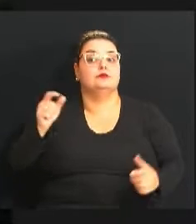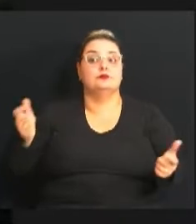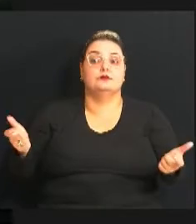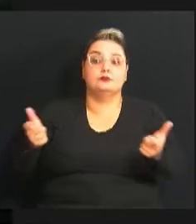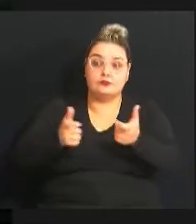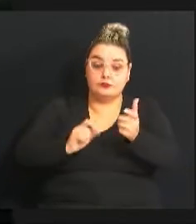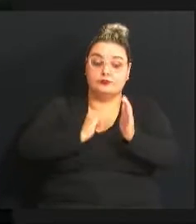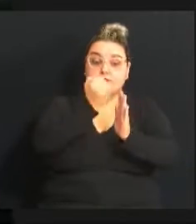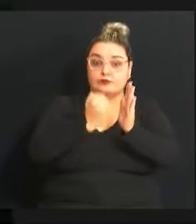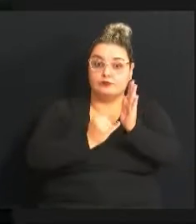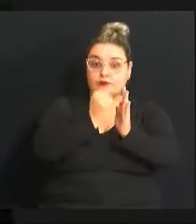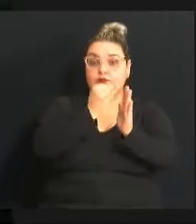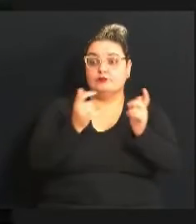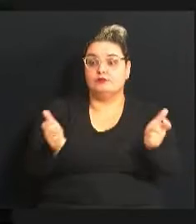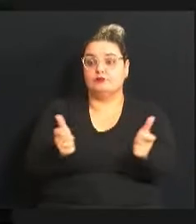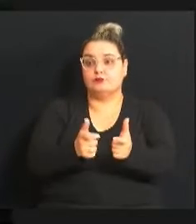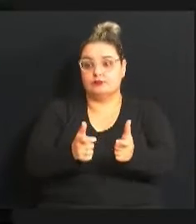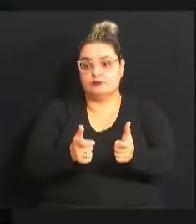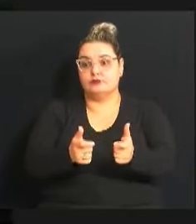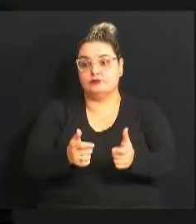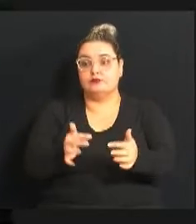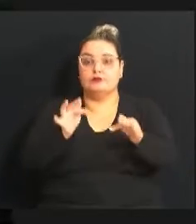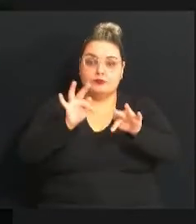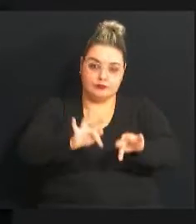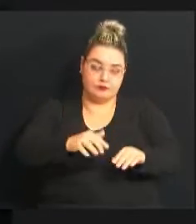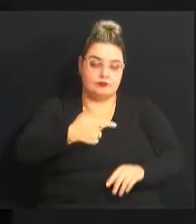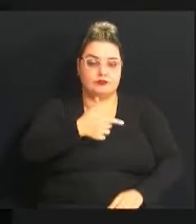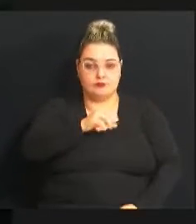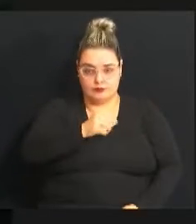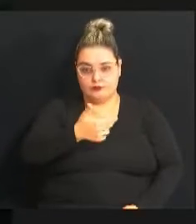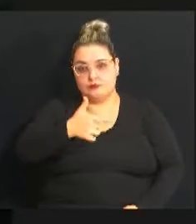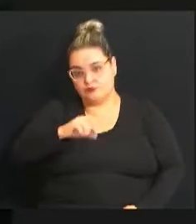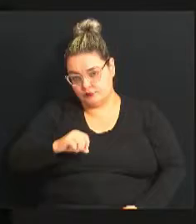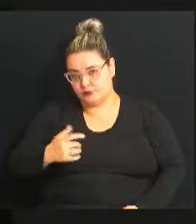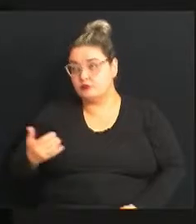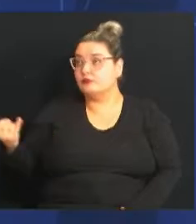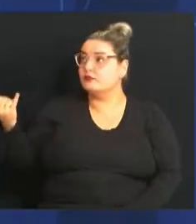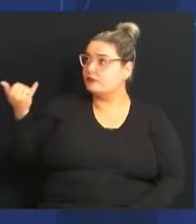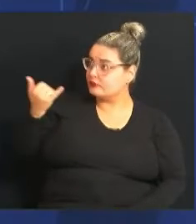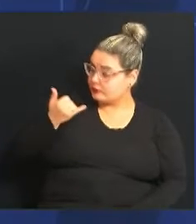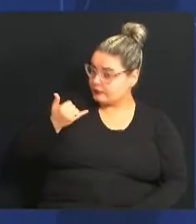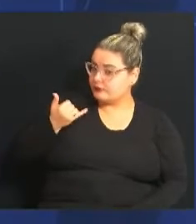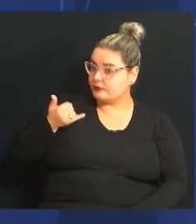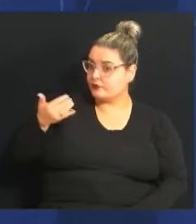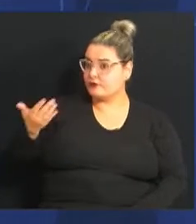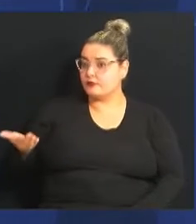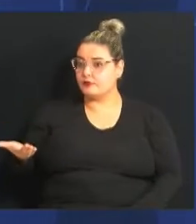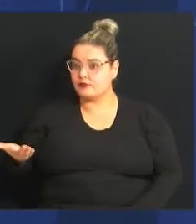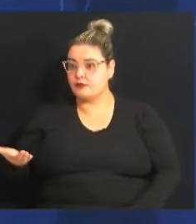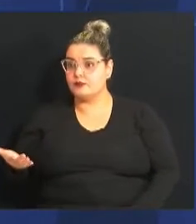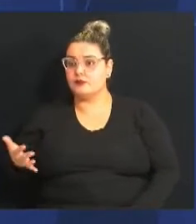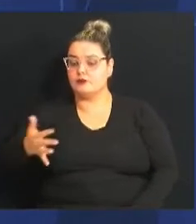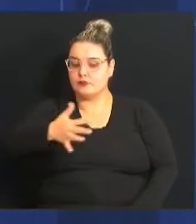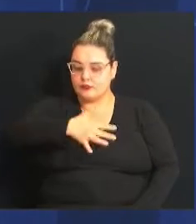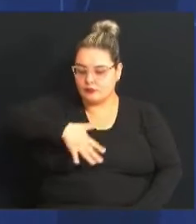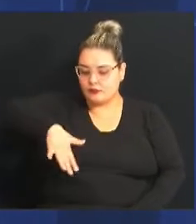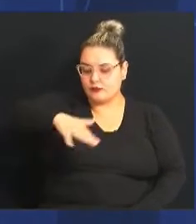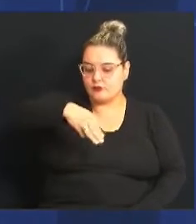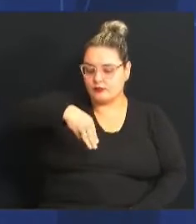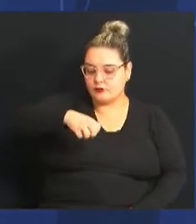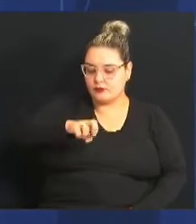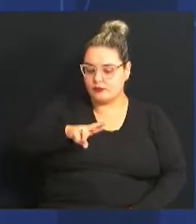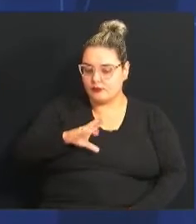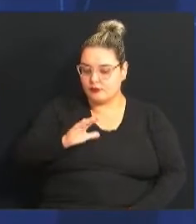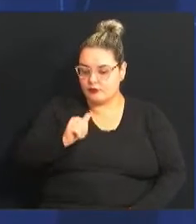vem vivendo, pelo menos desde o final de 2020. Você falou que os mercados fazem com que